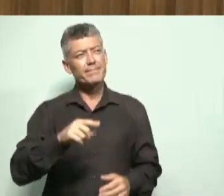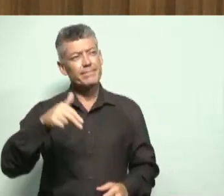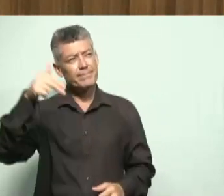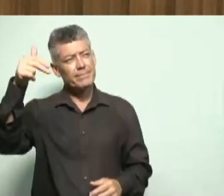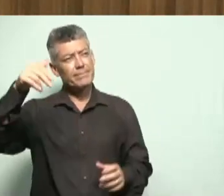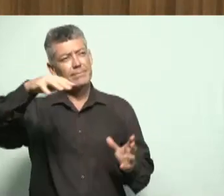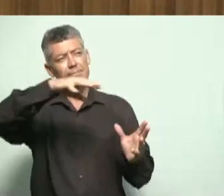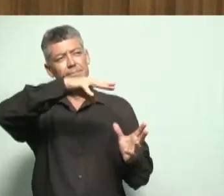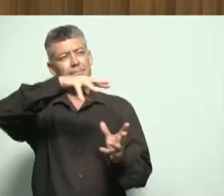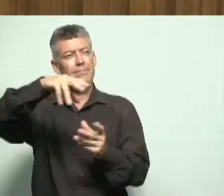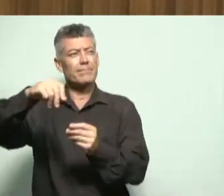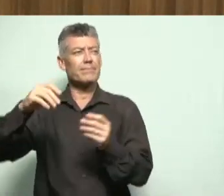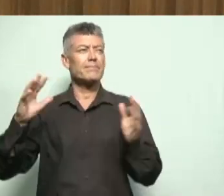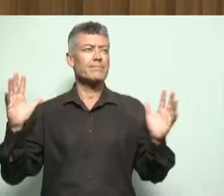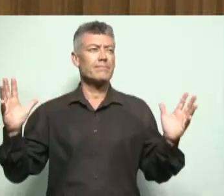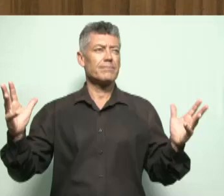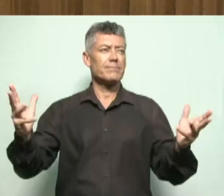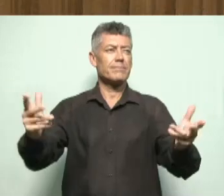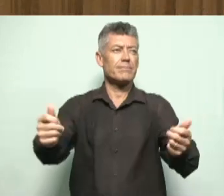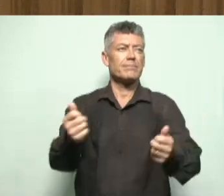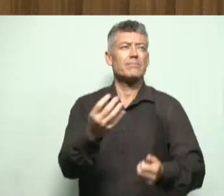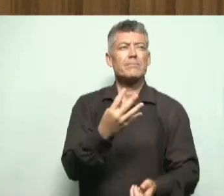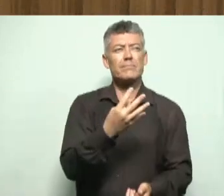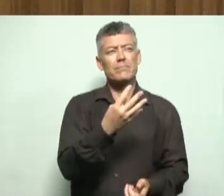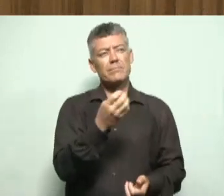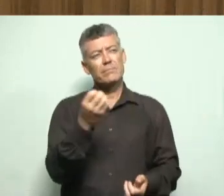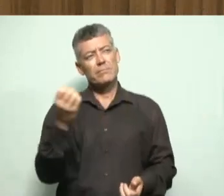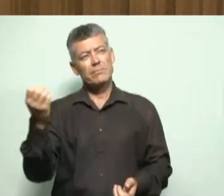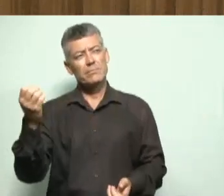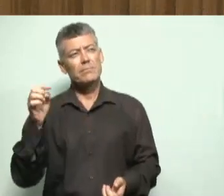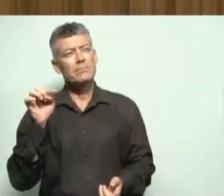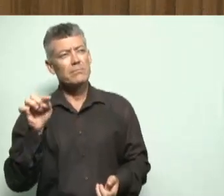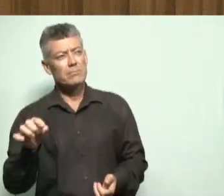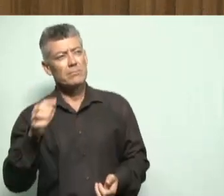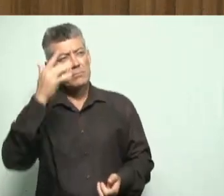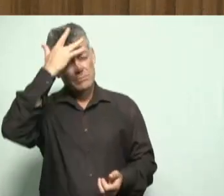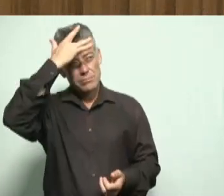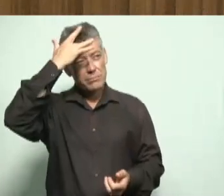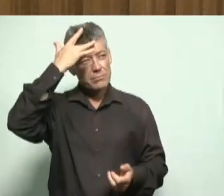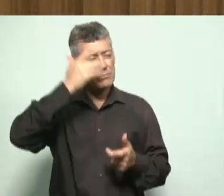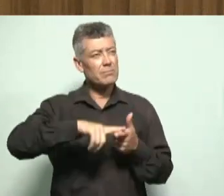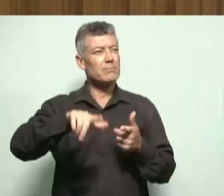mundo. São 400 mil habitantes. São muitos